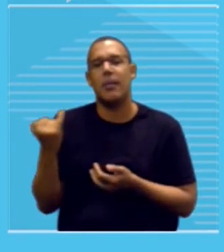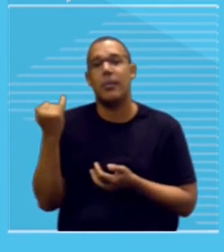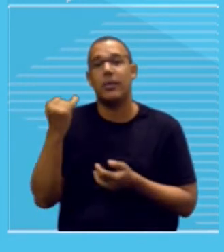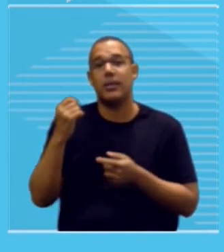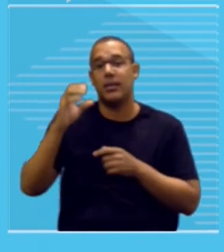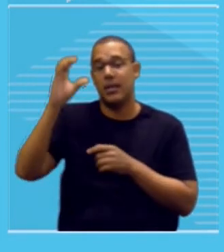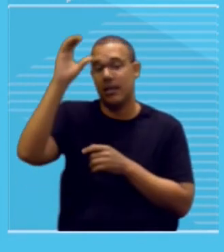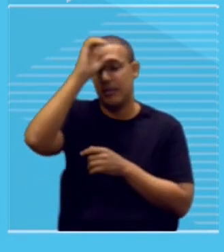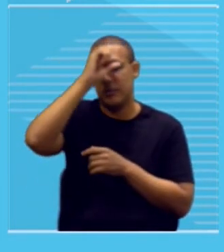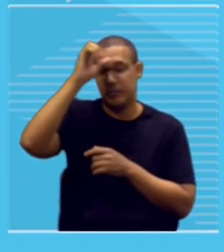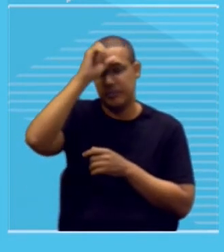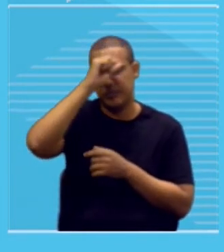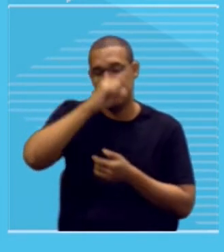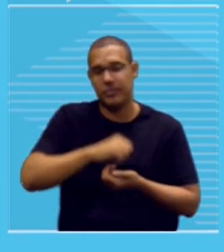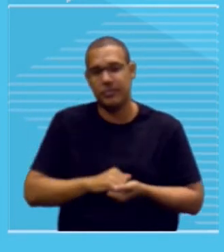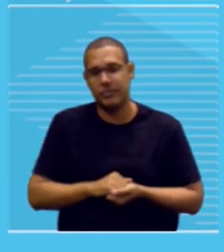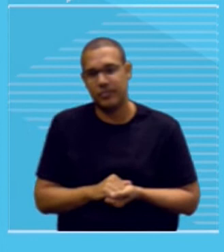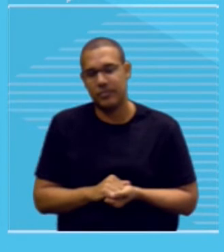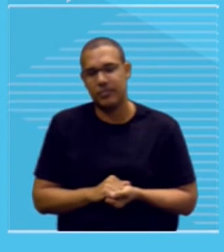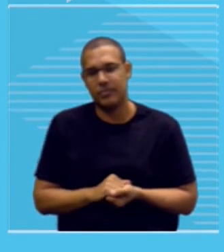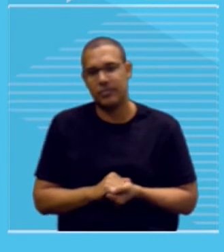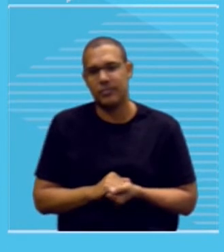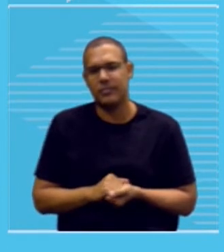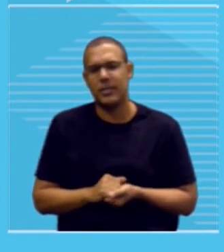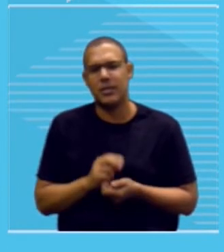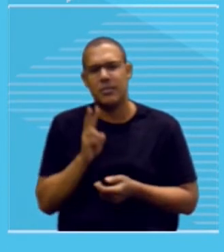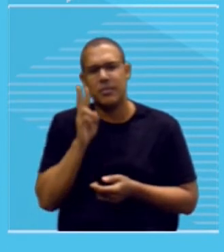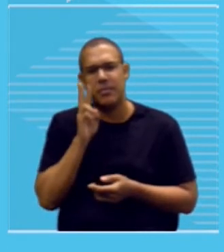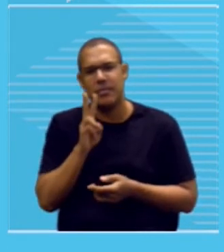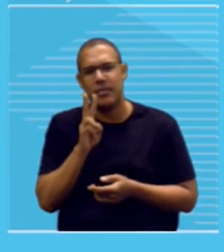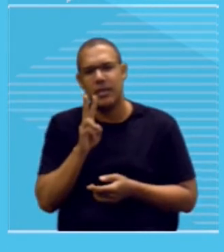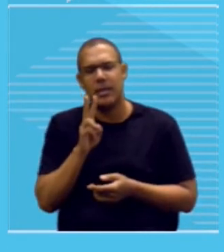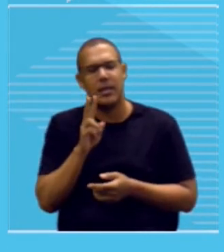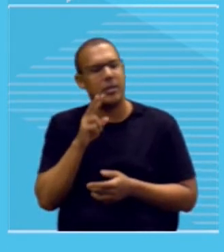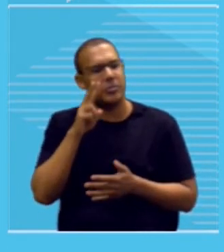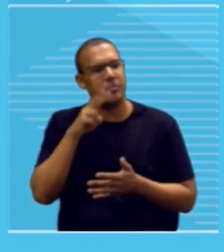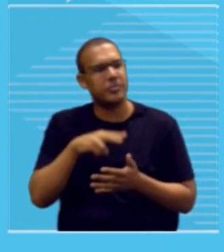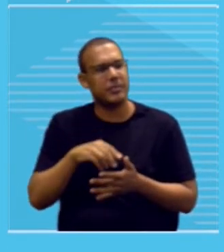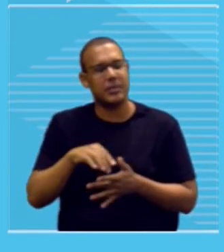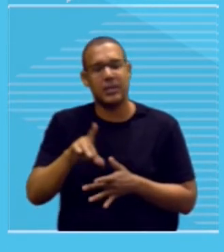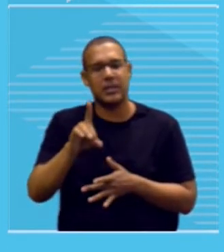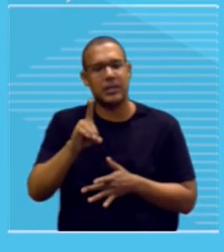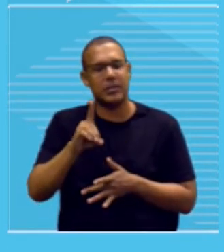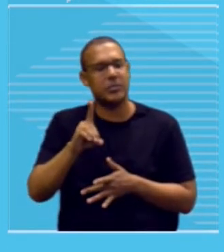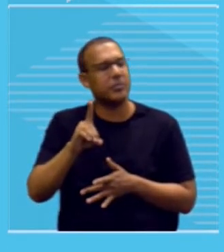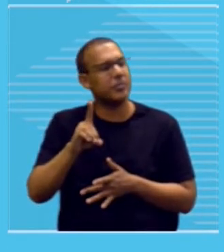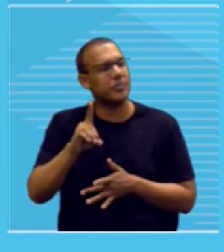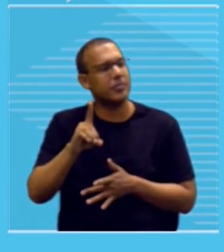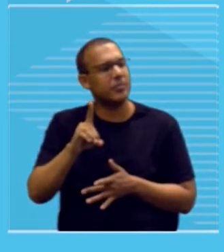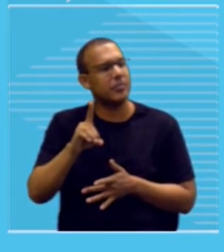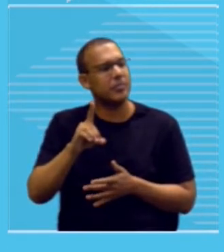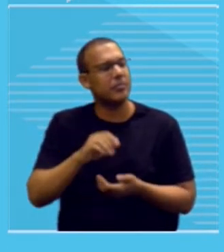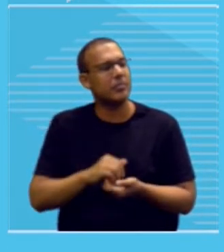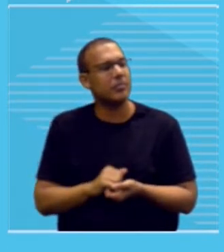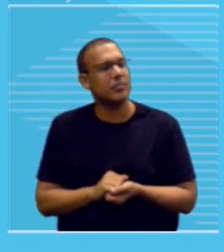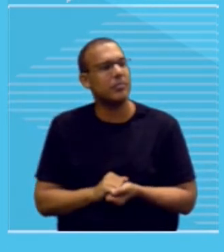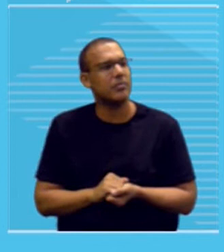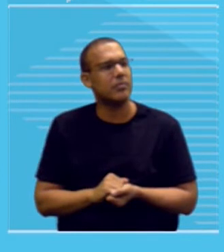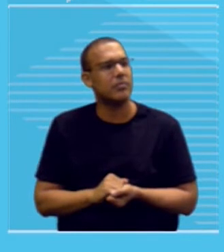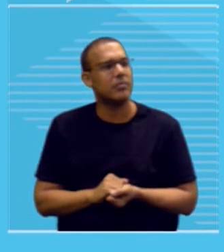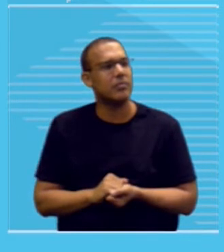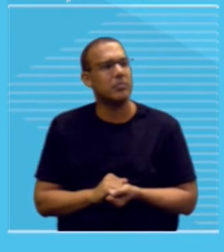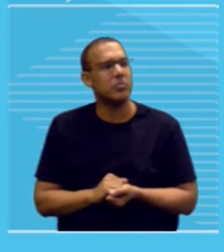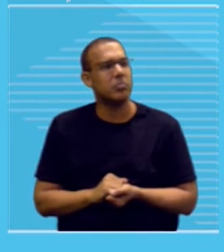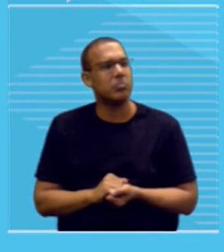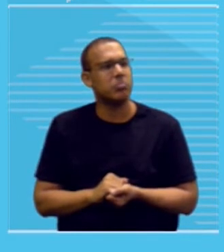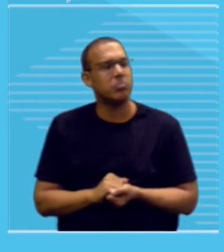a aprendizagem vamos começar pela letra D e ver se o pessoal de Ribeiro Gonçalves acertou dá uma olhadinha a letra d de dado diz que o texto tem